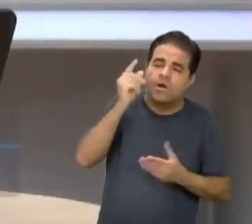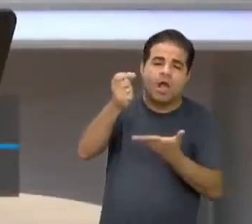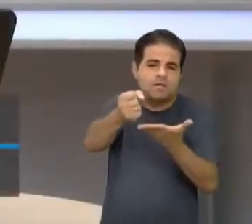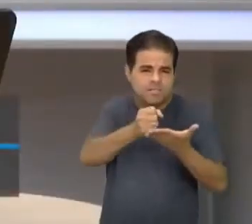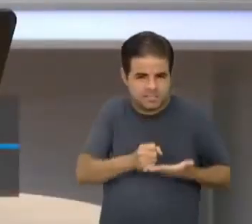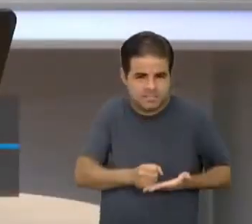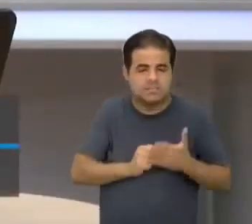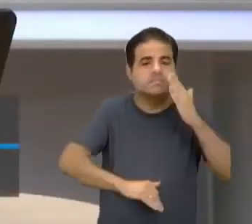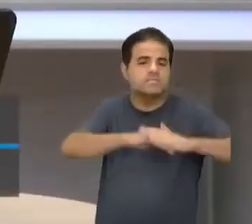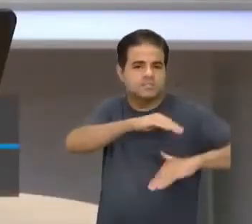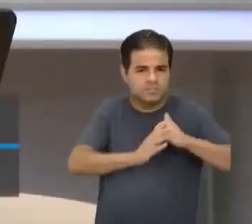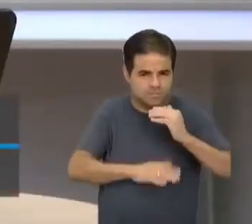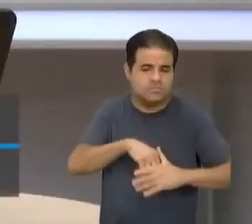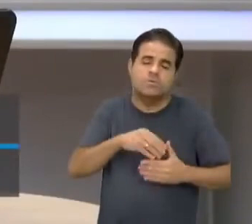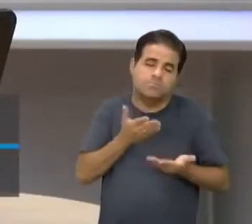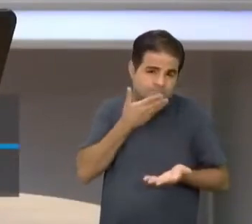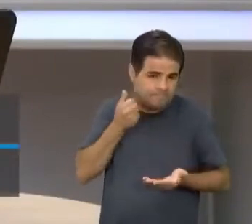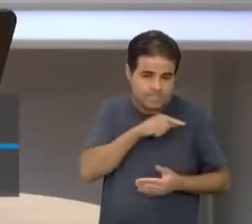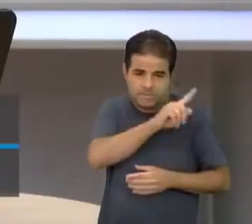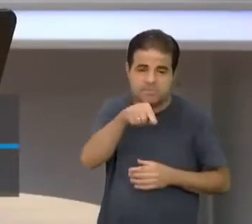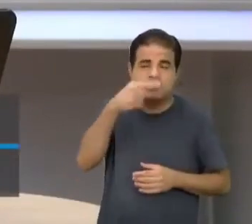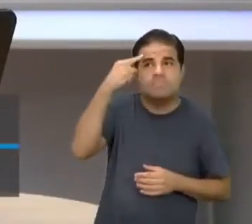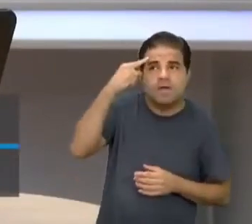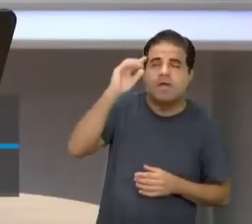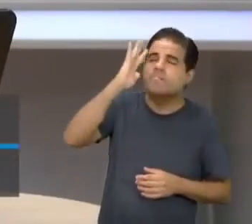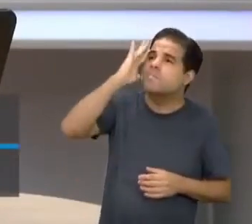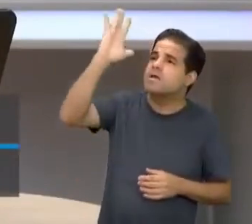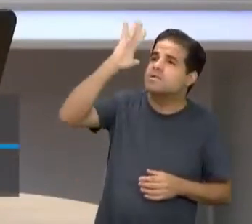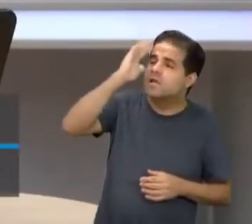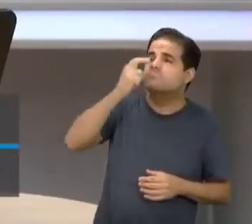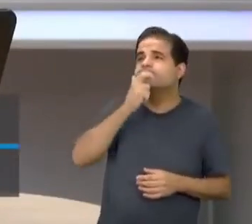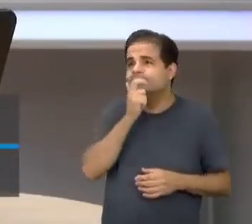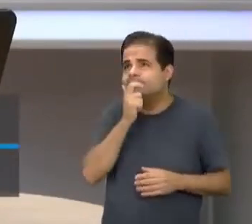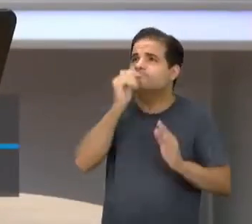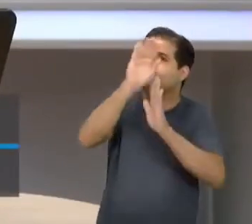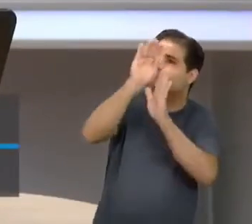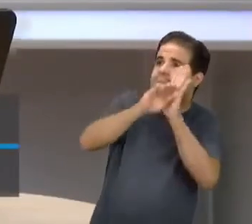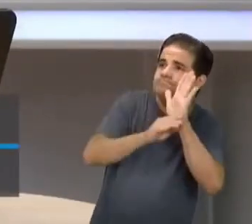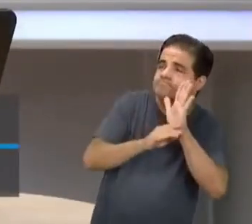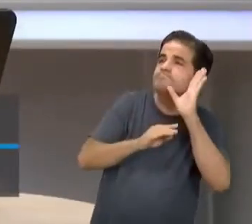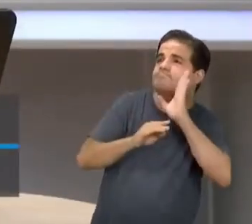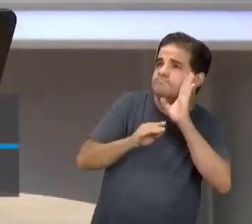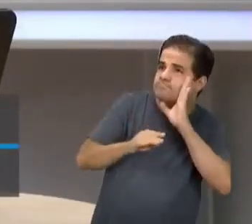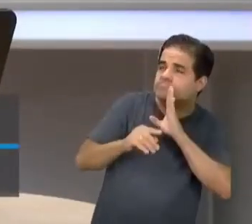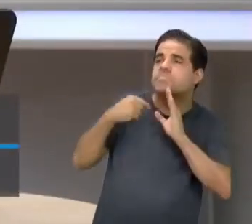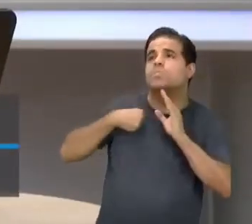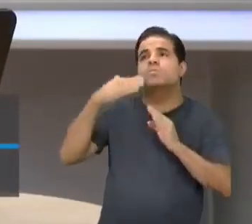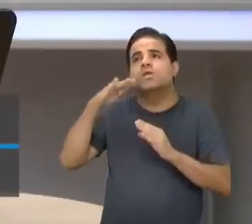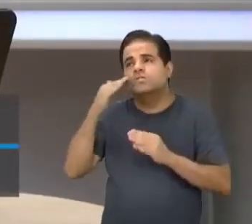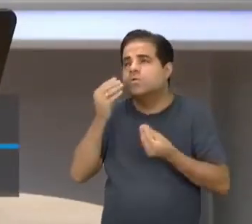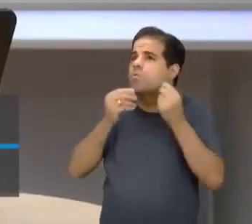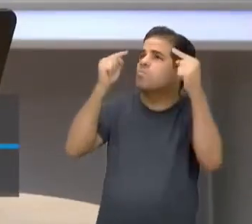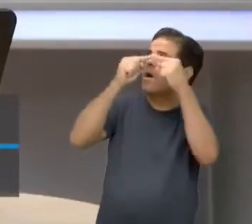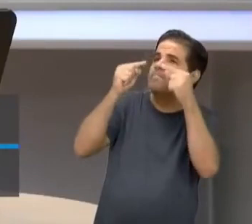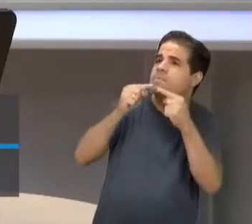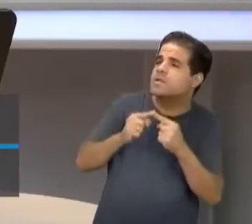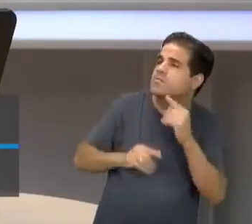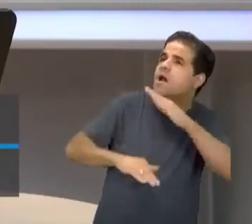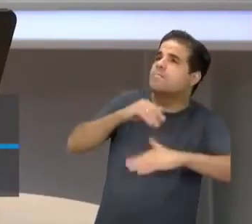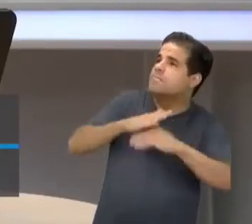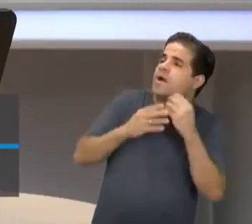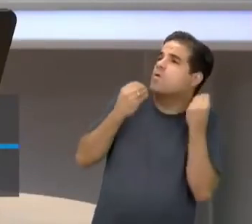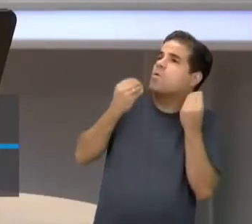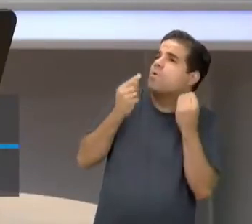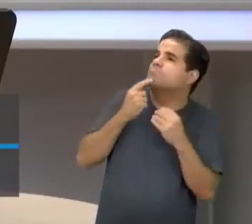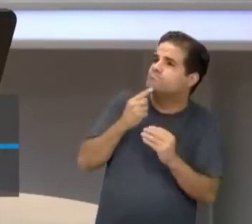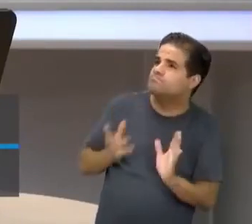trazer ações práticas, né? Para vocês pensarem, legal, os princípios são legais e tal, eu entendi, mas como que eu aplico isso na prática, né?